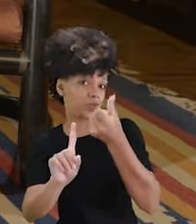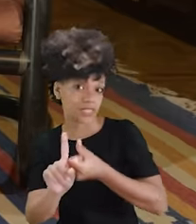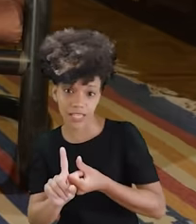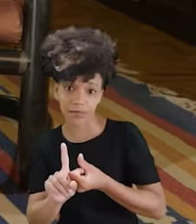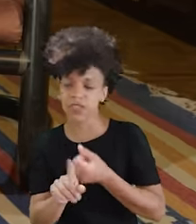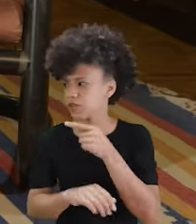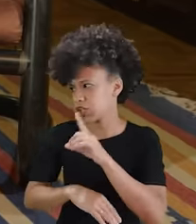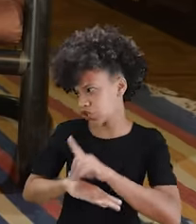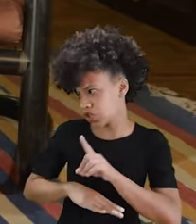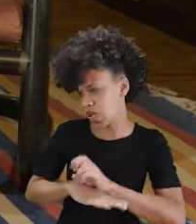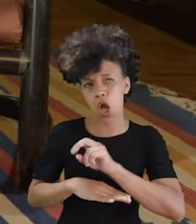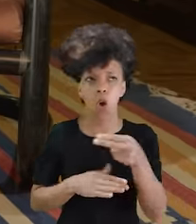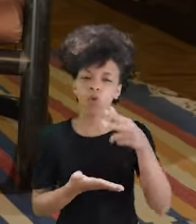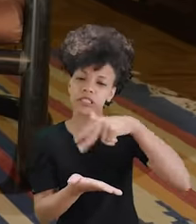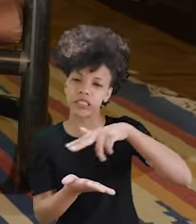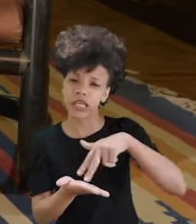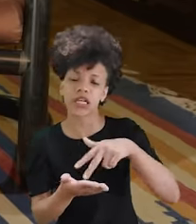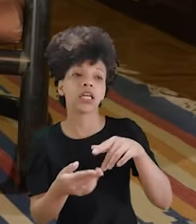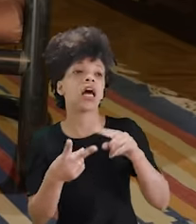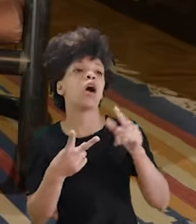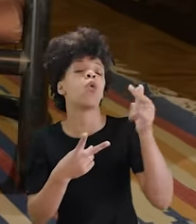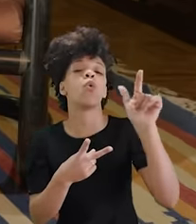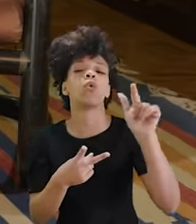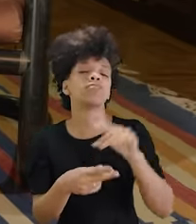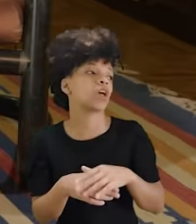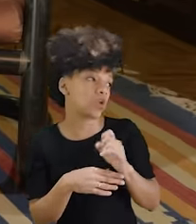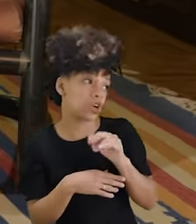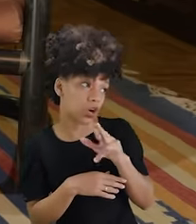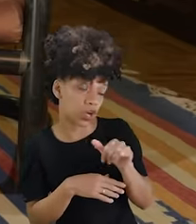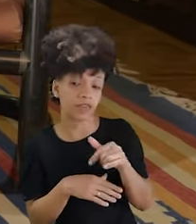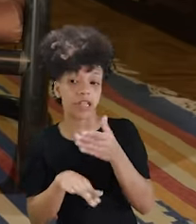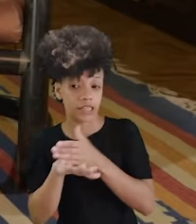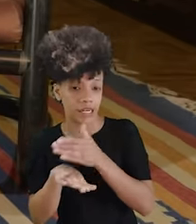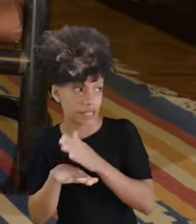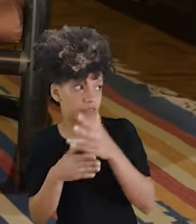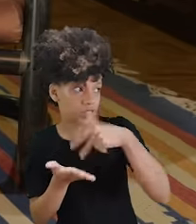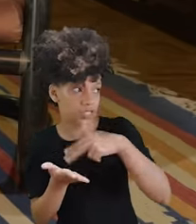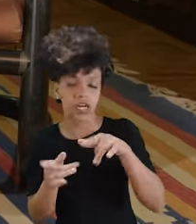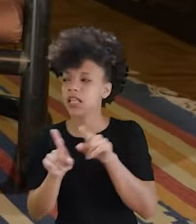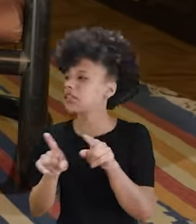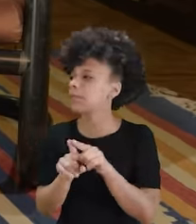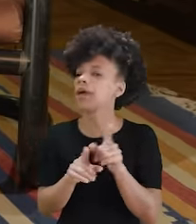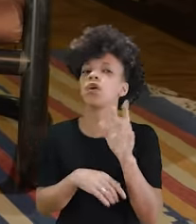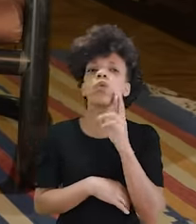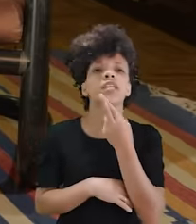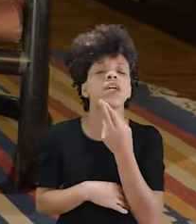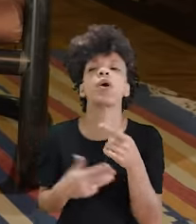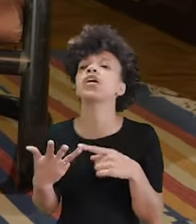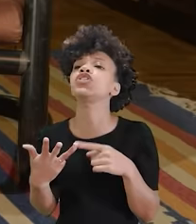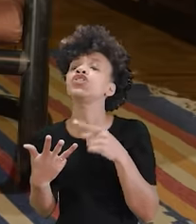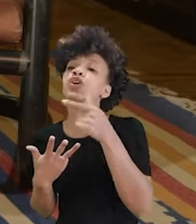fazendo a sua função gozar caso era diretora Ou dançarina o Loreal graça e coreógrafo que o